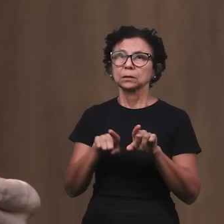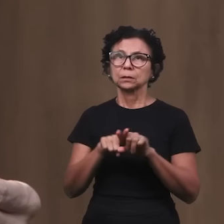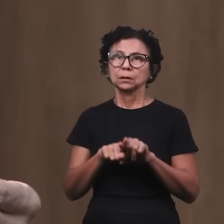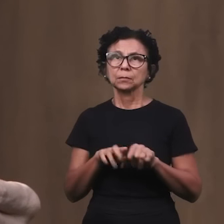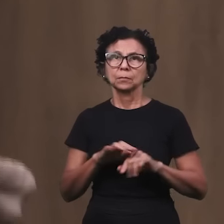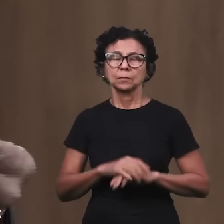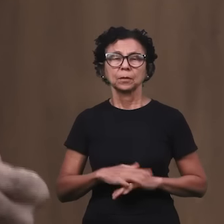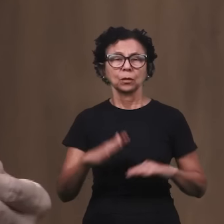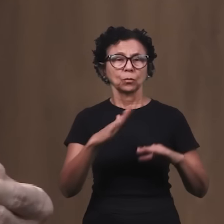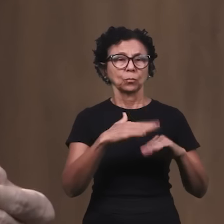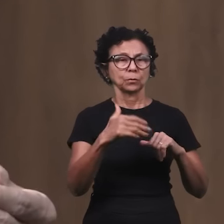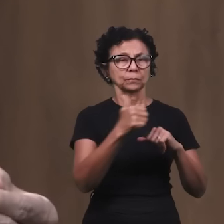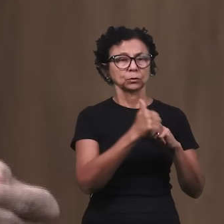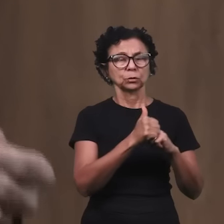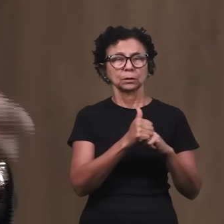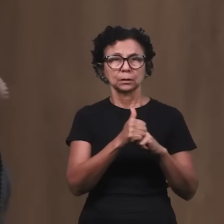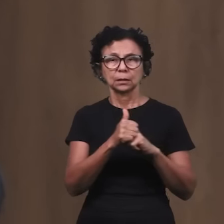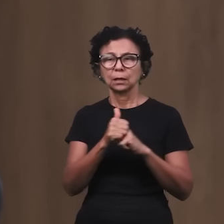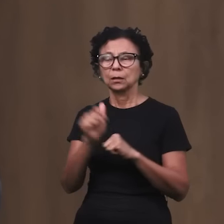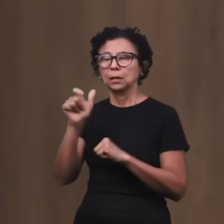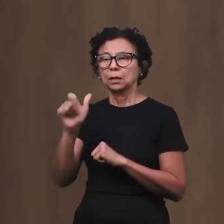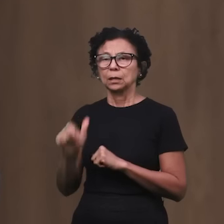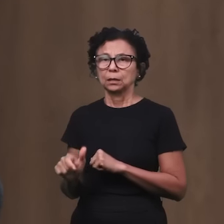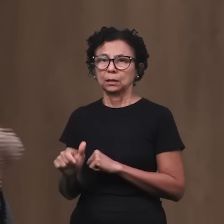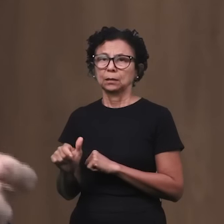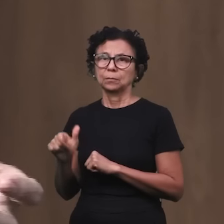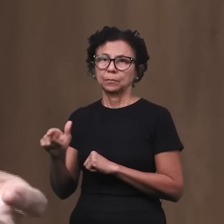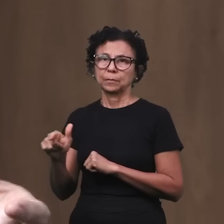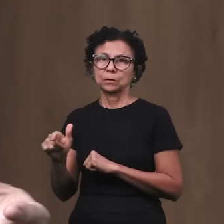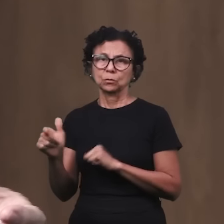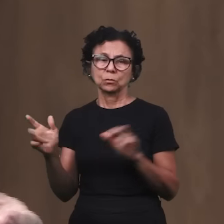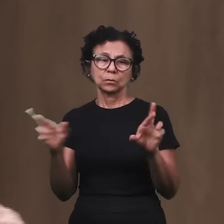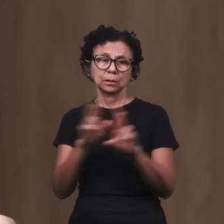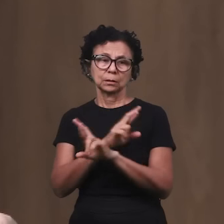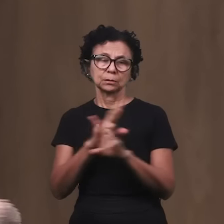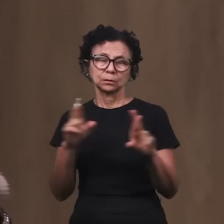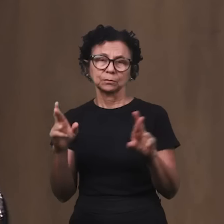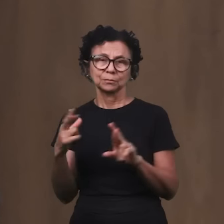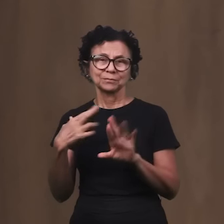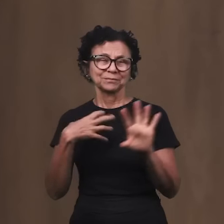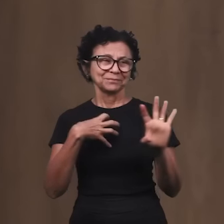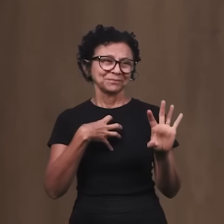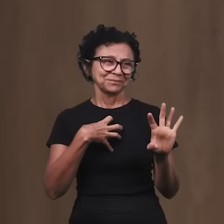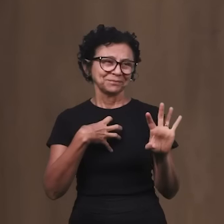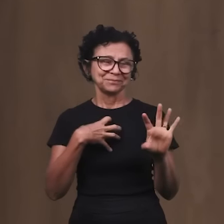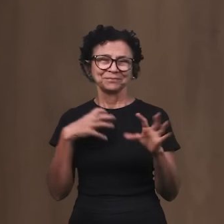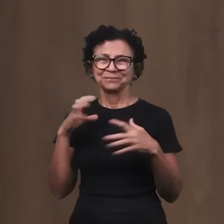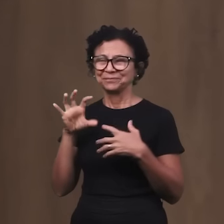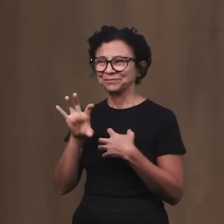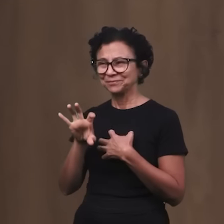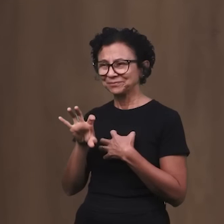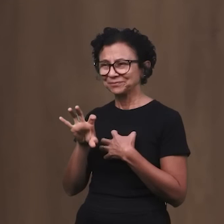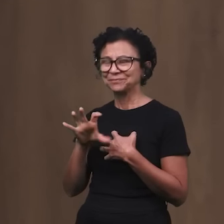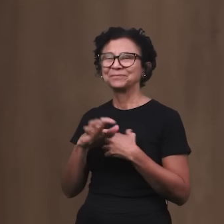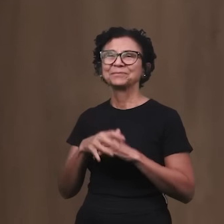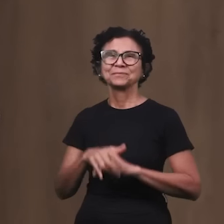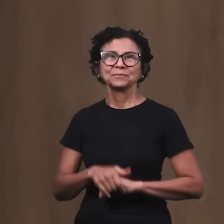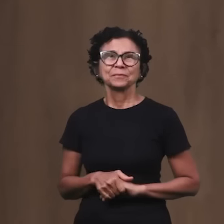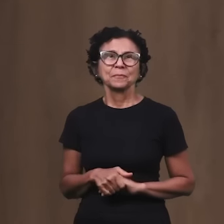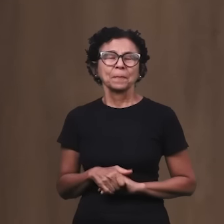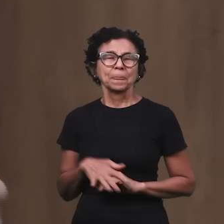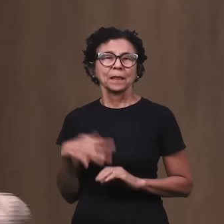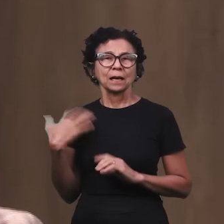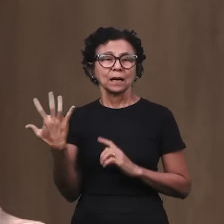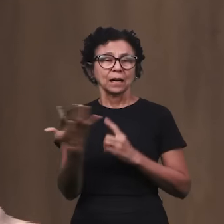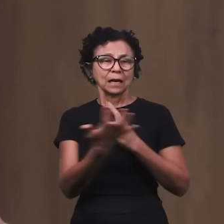o dentista, com o paciente, né? Você oferecendo empatia e você tendo maior acolhimento. Você